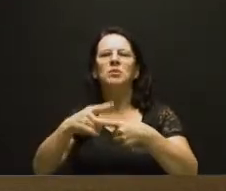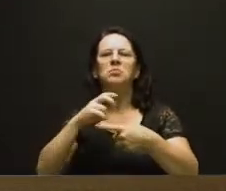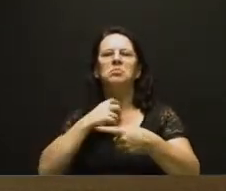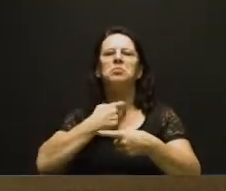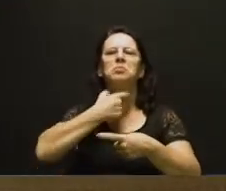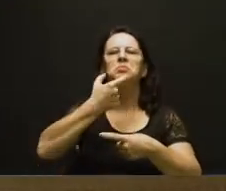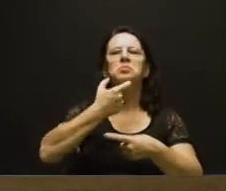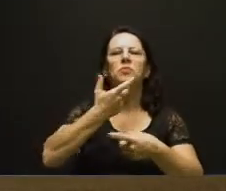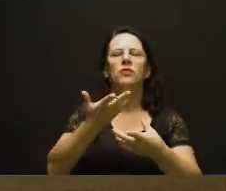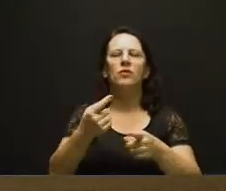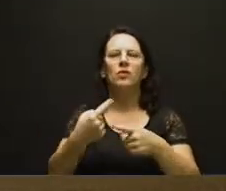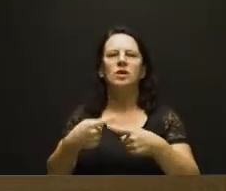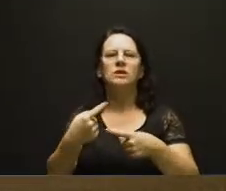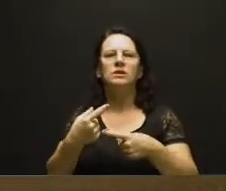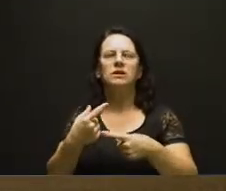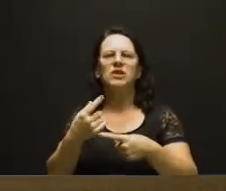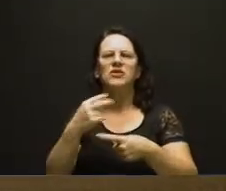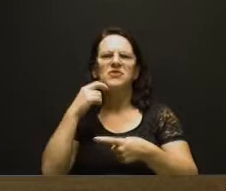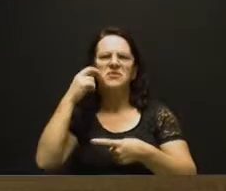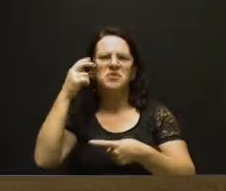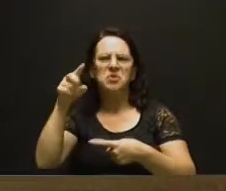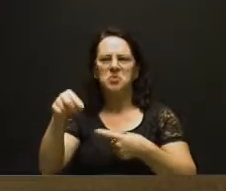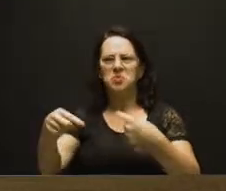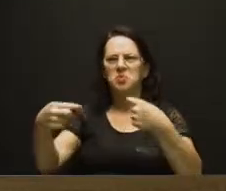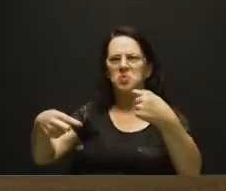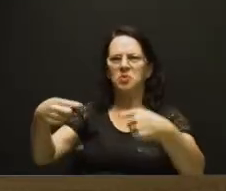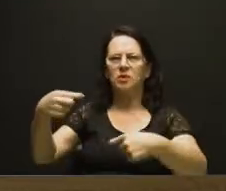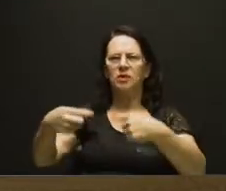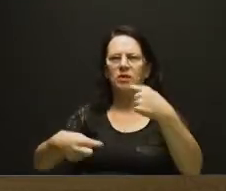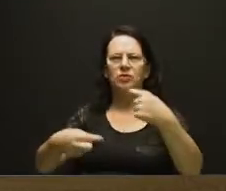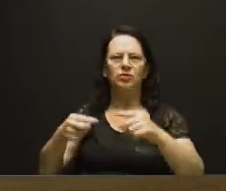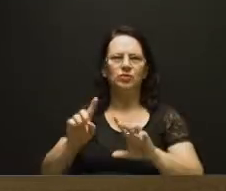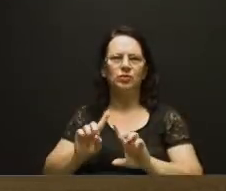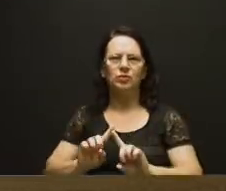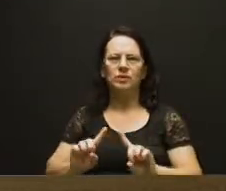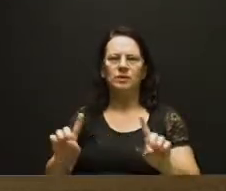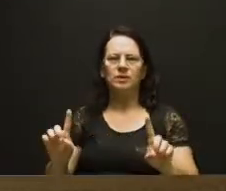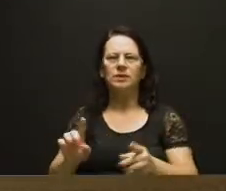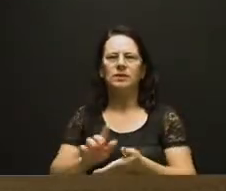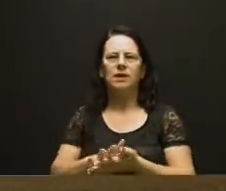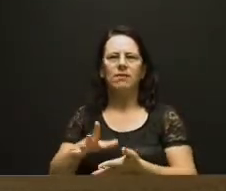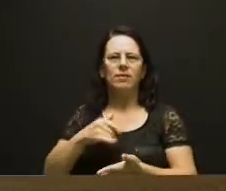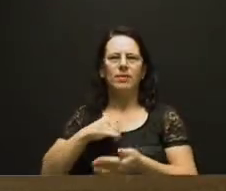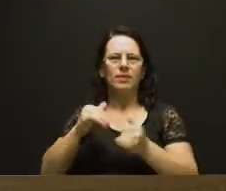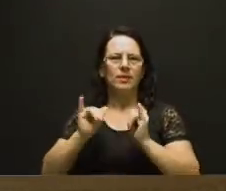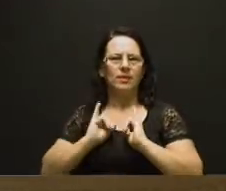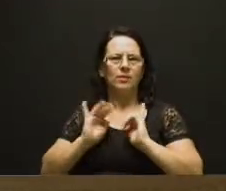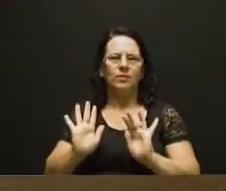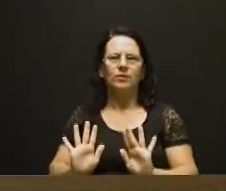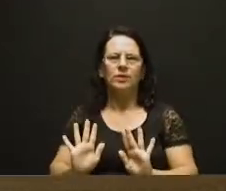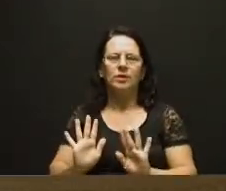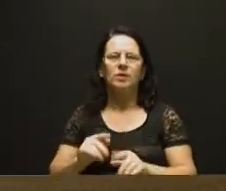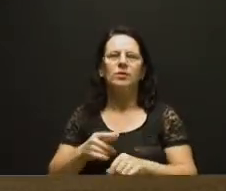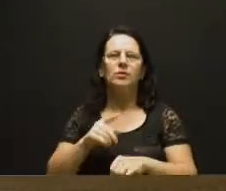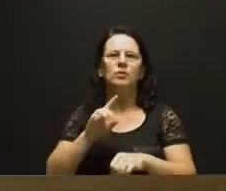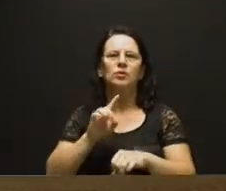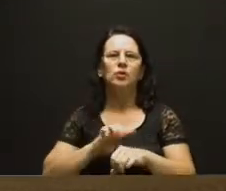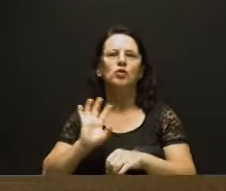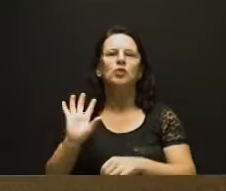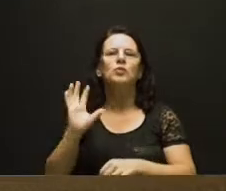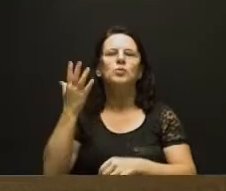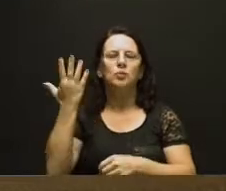e acha que envergonha o agente político é o meio mais curto para angariar os direitos ora consagrado